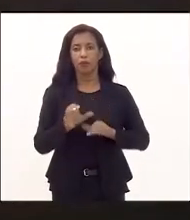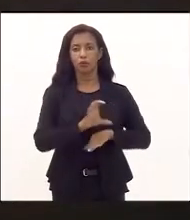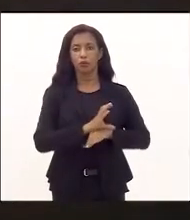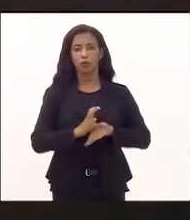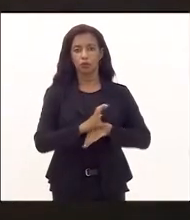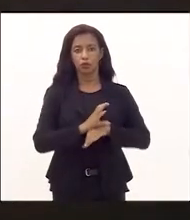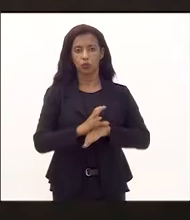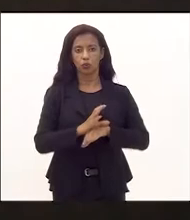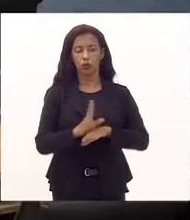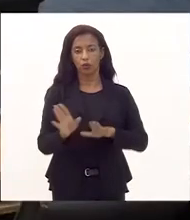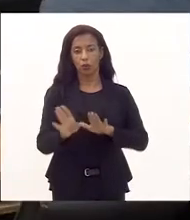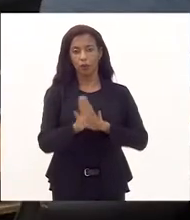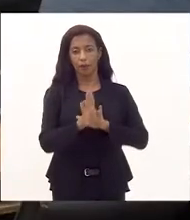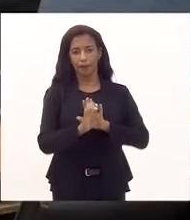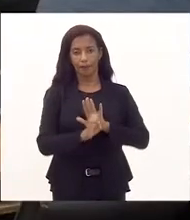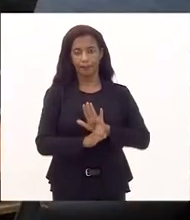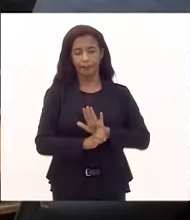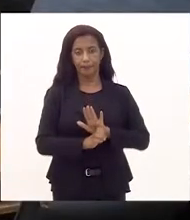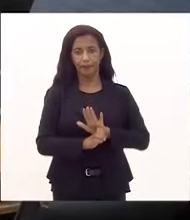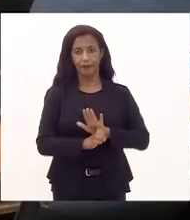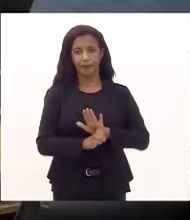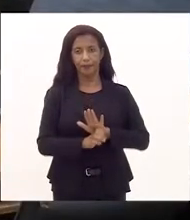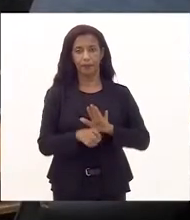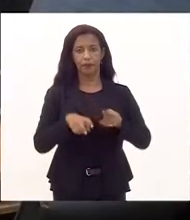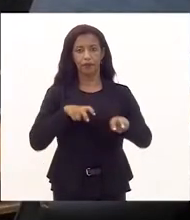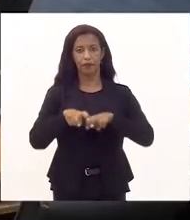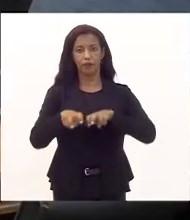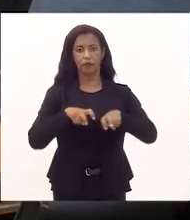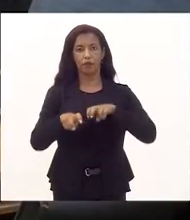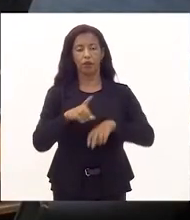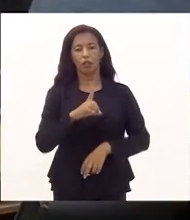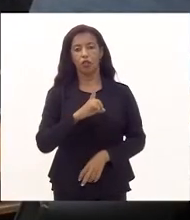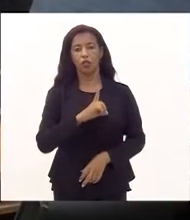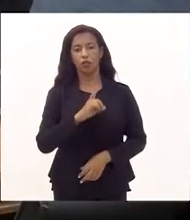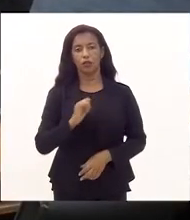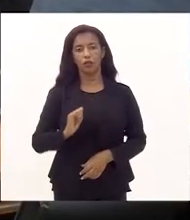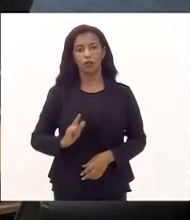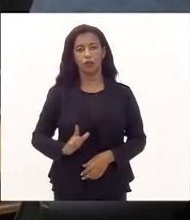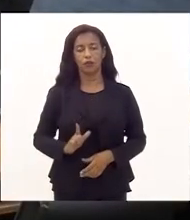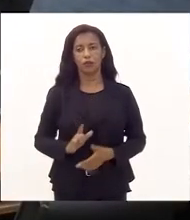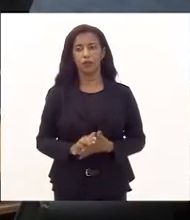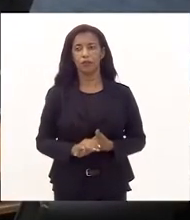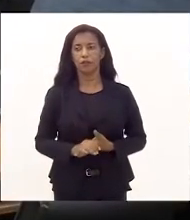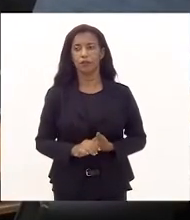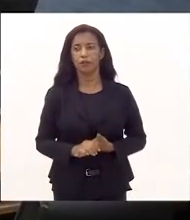constitucionalidade com emendas. Pela transporte, deputado Dionísio Lins.